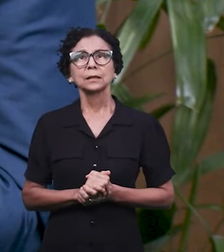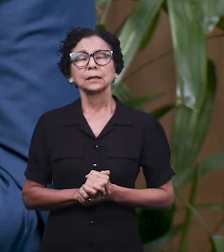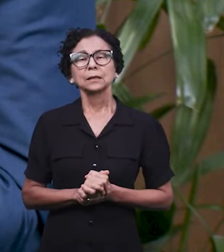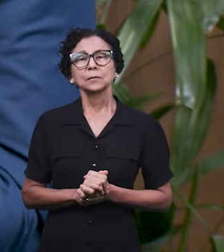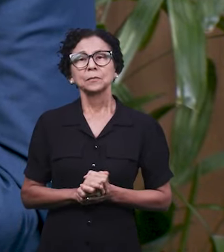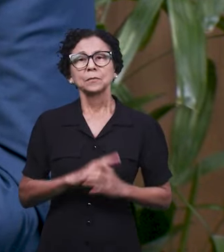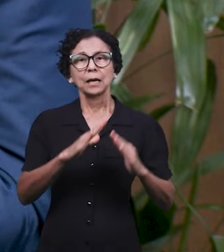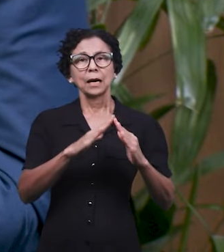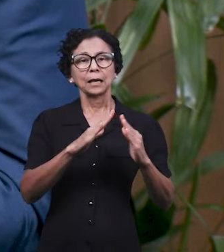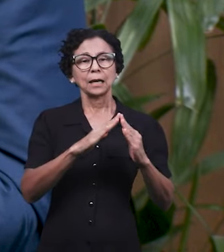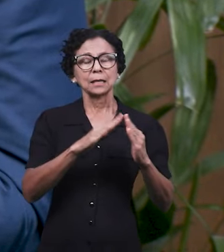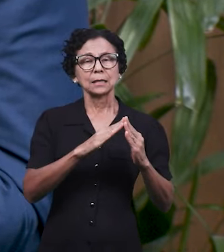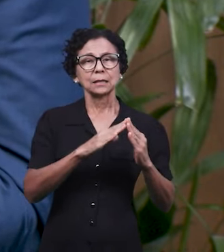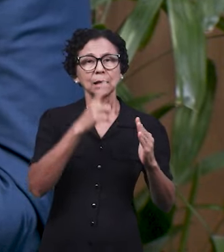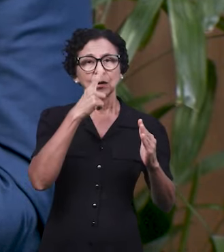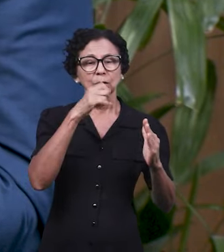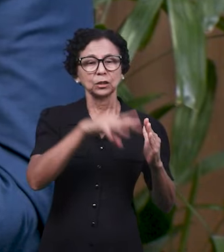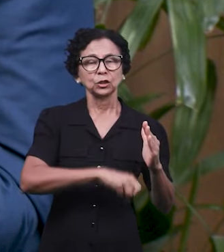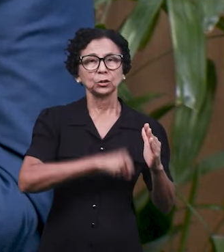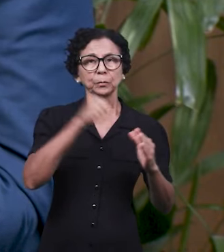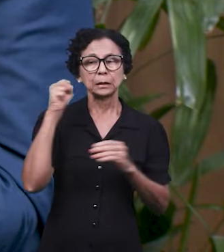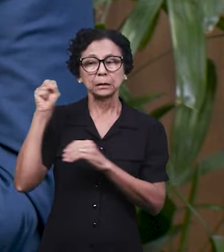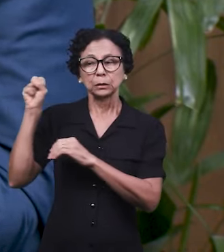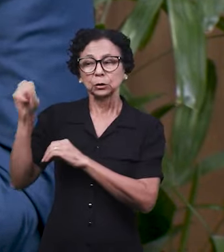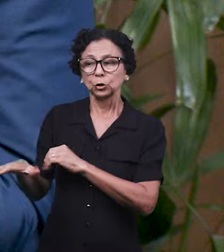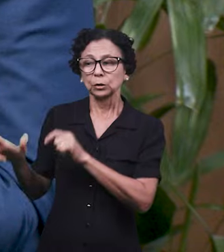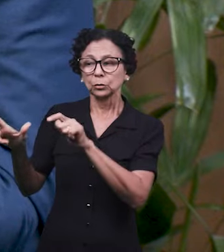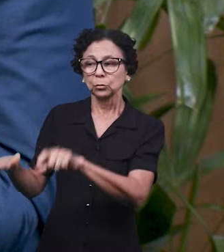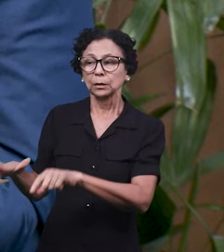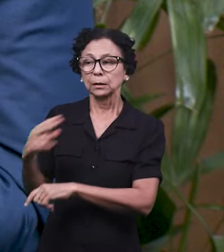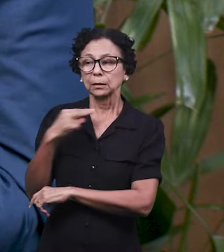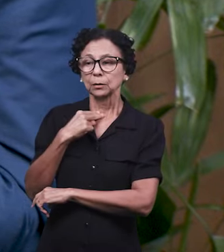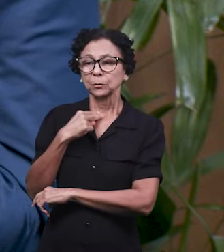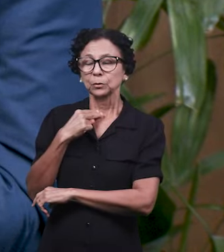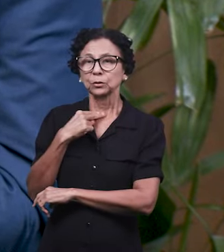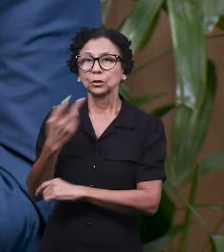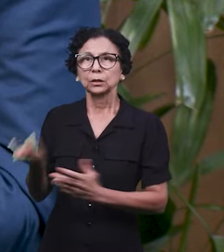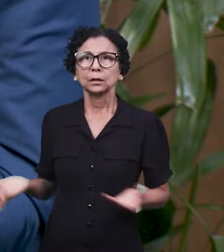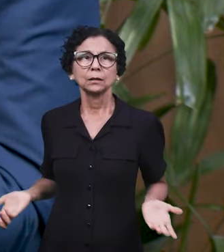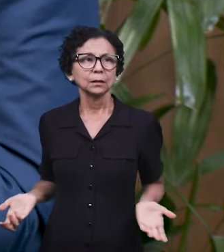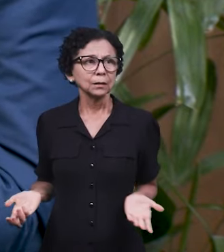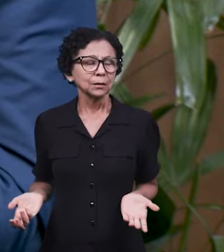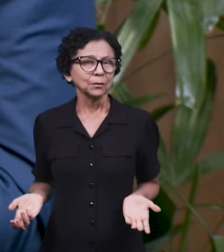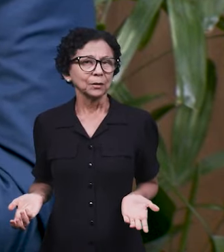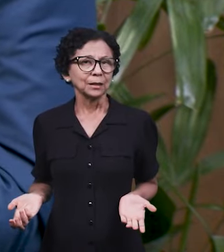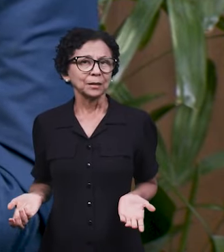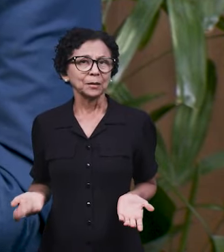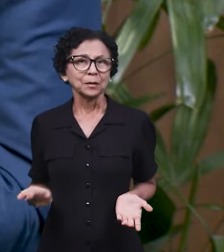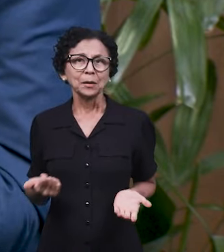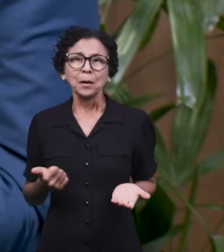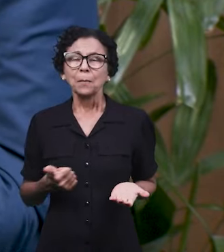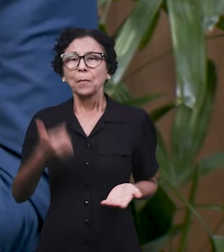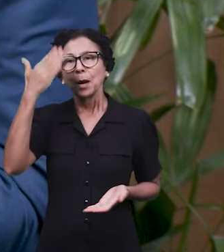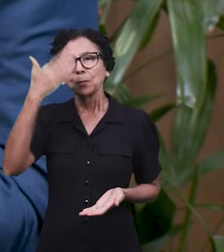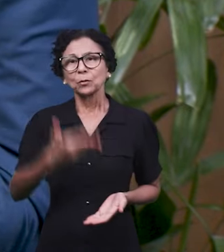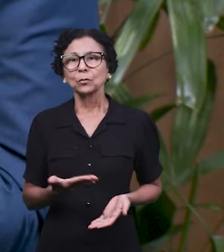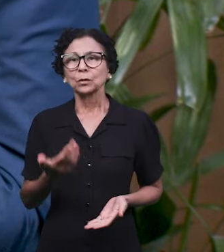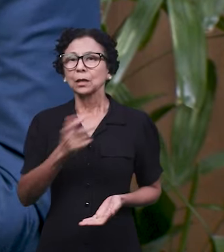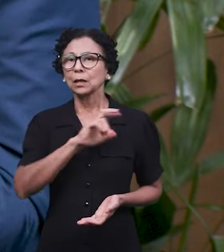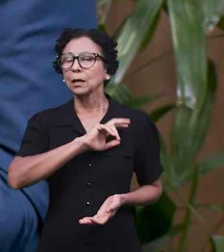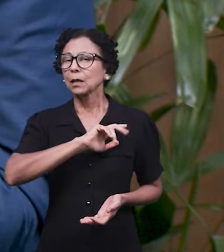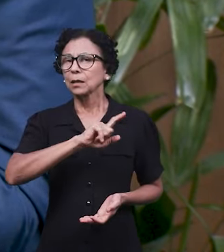ele estava depositando lixo da casa dele num local indevido no local inadequado quando posteriormente comprovou que aquilo não vinha da casa dele aquilo